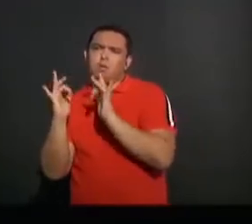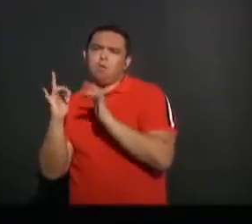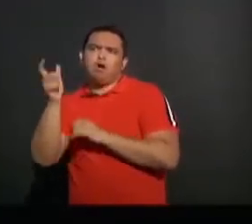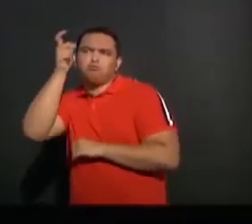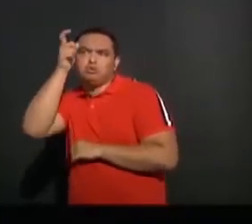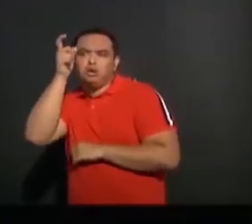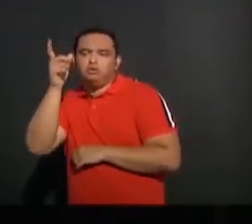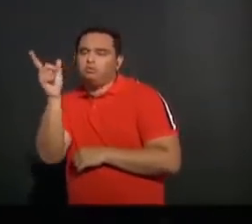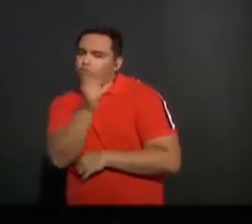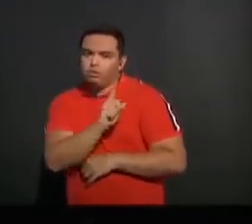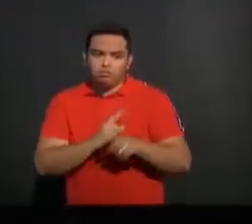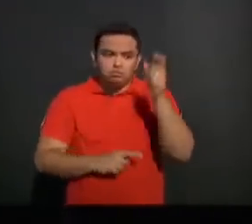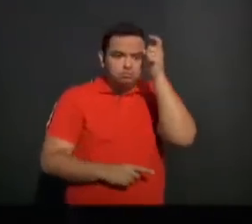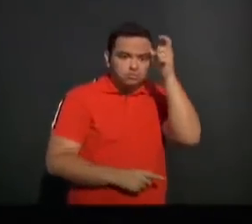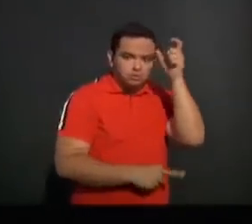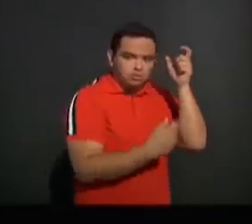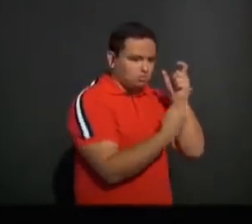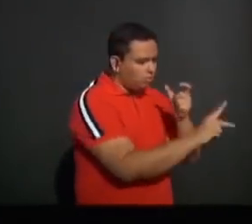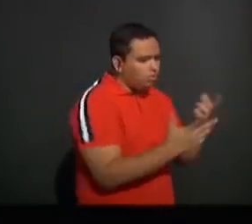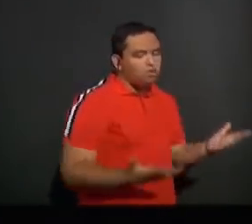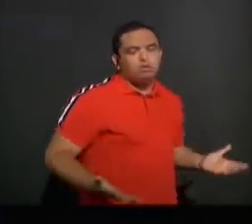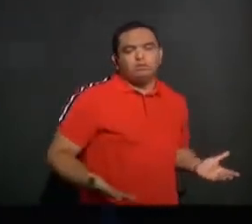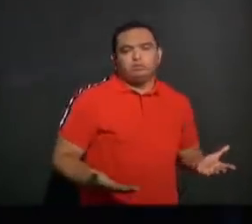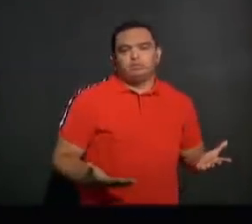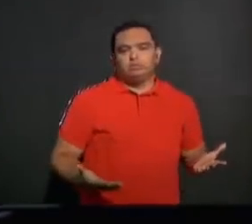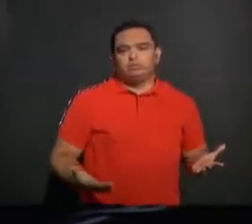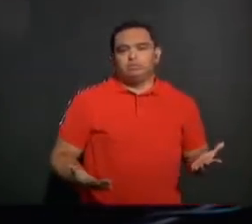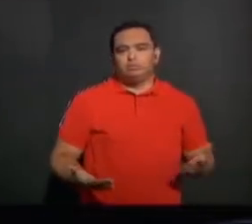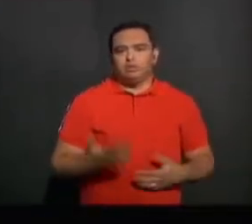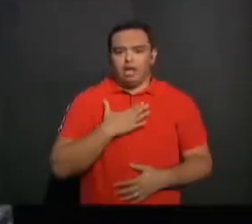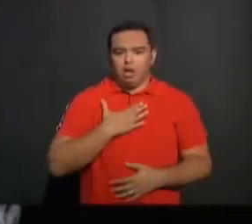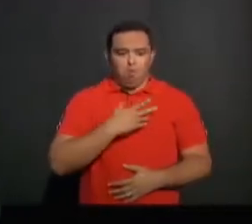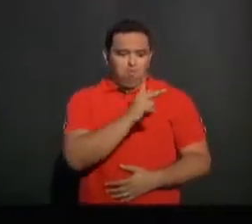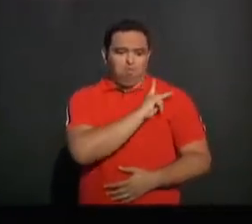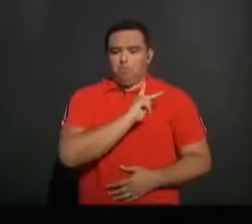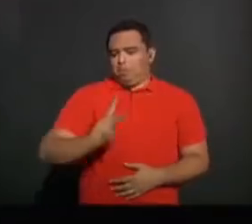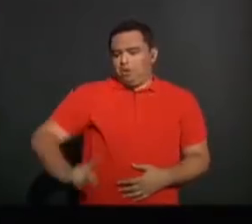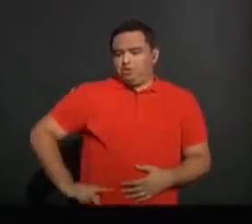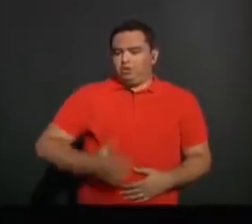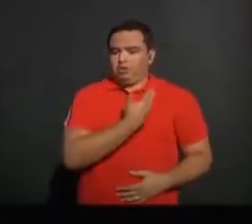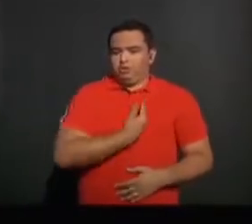Eu sei que é difícil acreditar, mas a gente não é ex-presidente da república, mas...